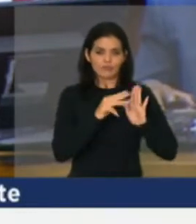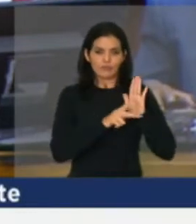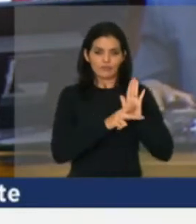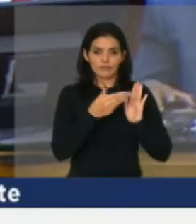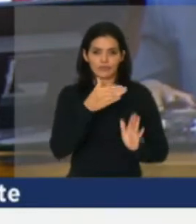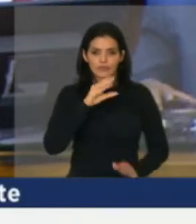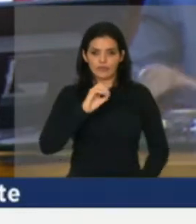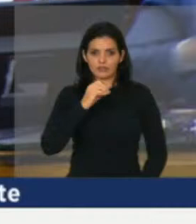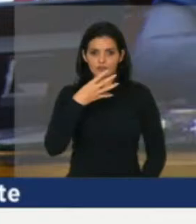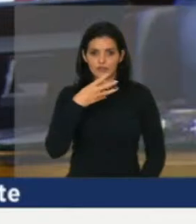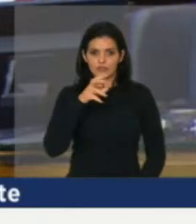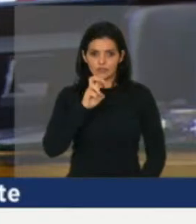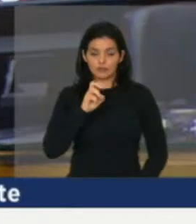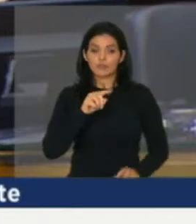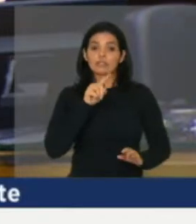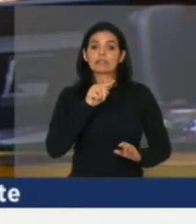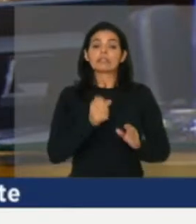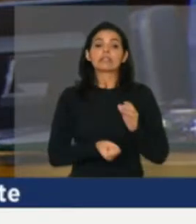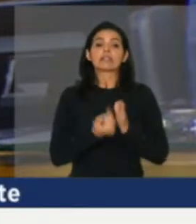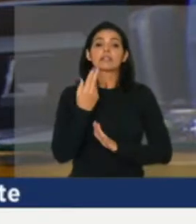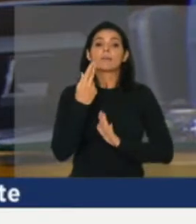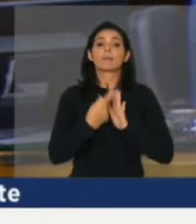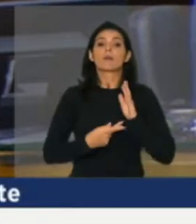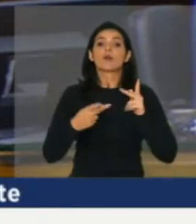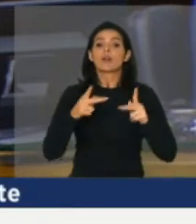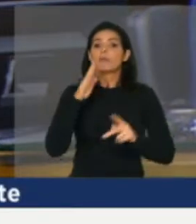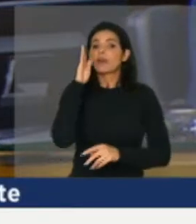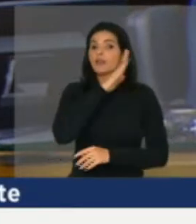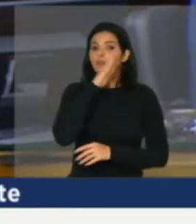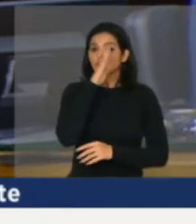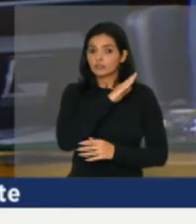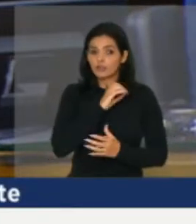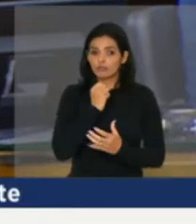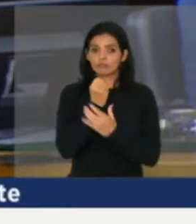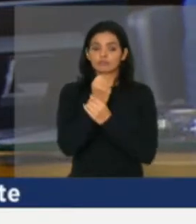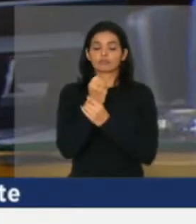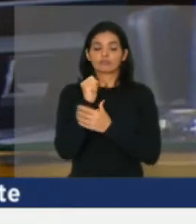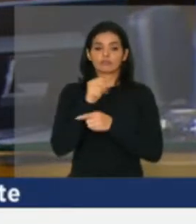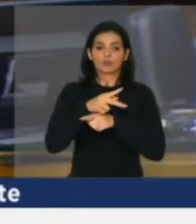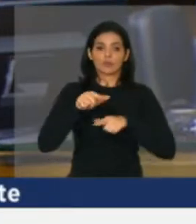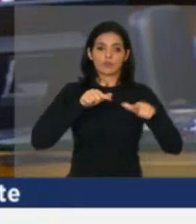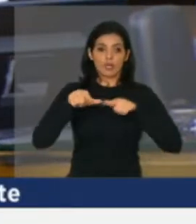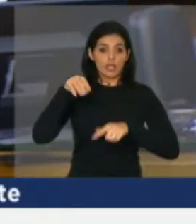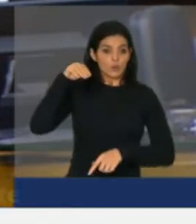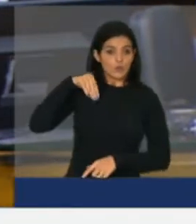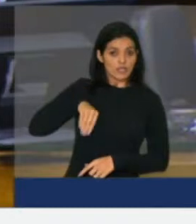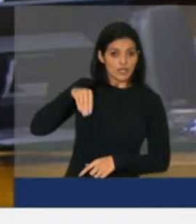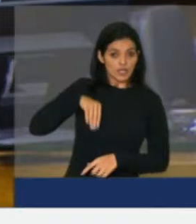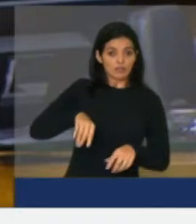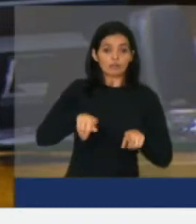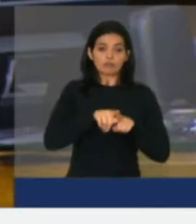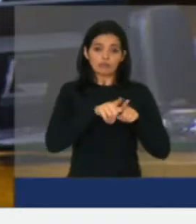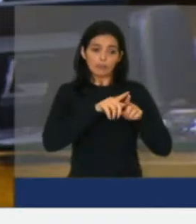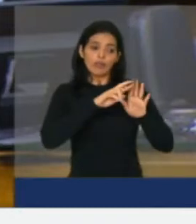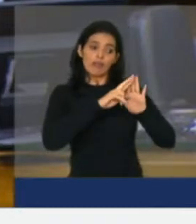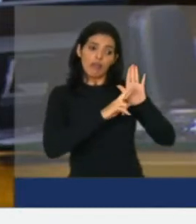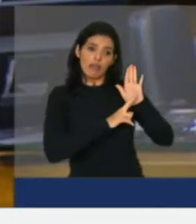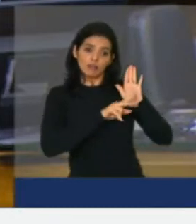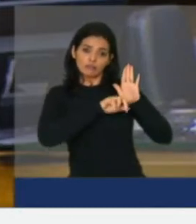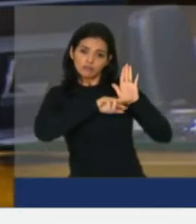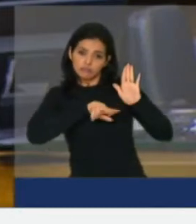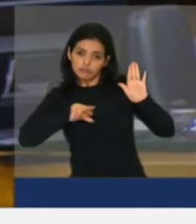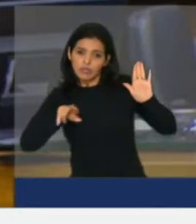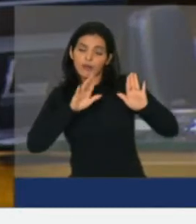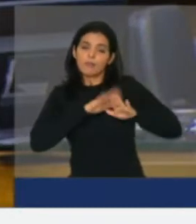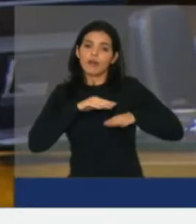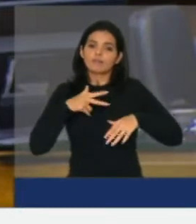2021, que institui o novo Programa Emergencial de Manutenção do Emprego e da Renda e dispõe sobre medidas complementares para o enfrentamento das